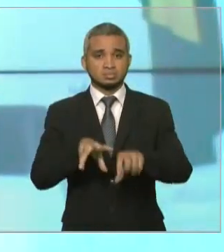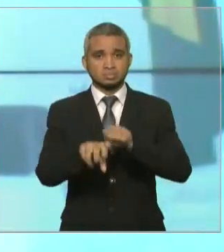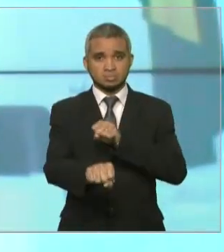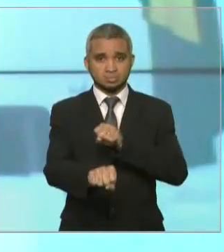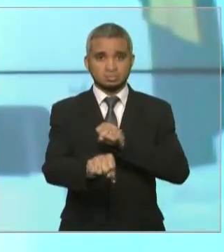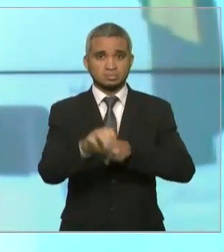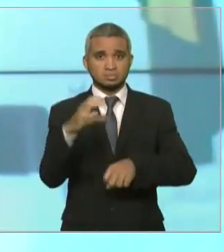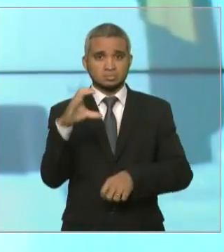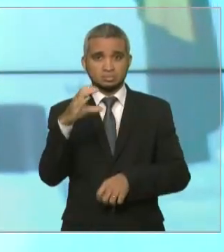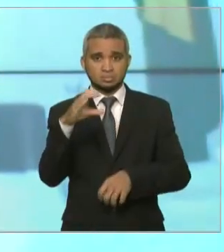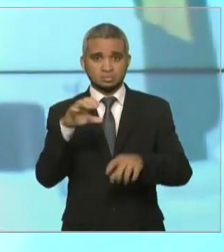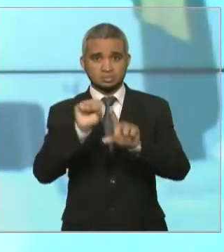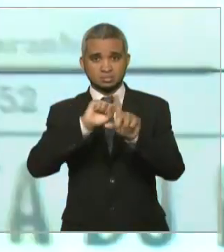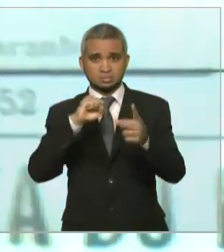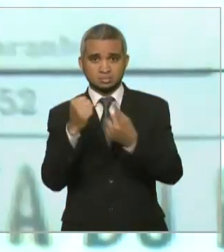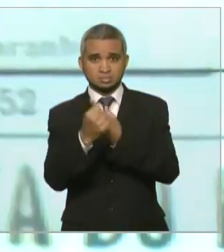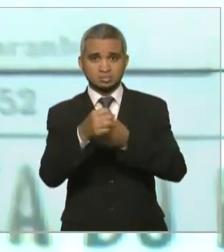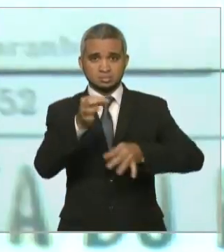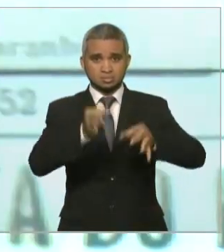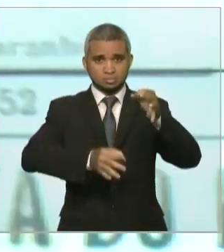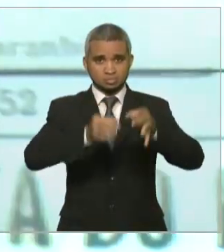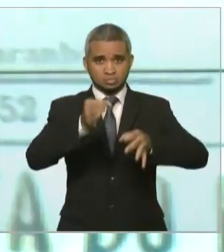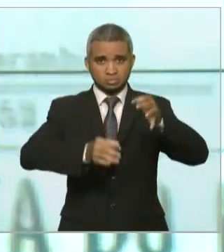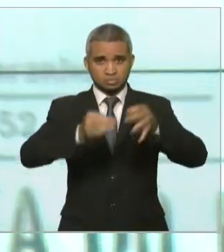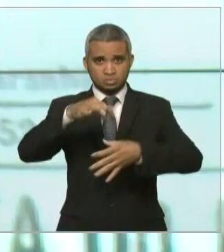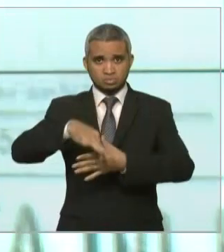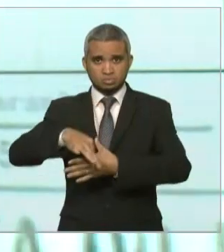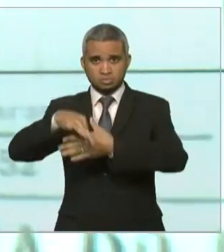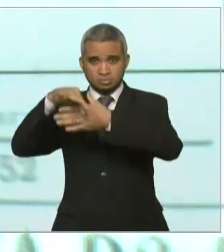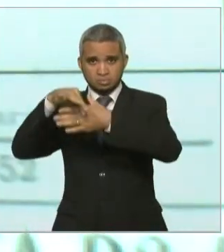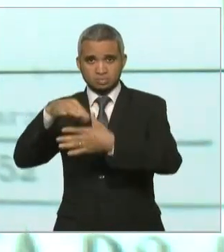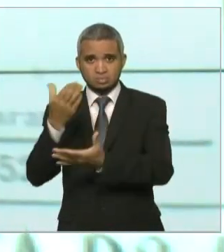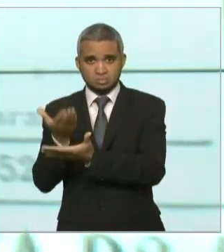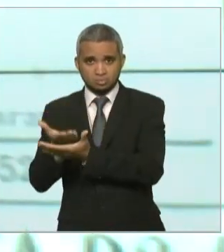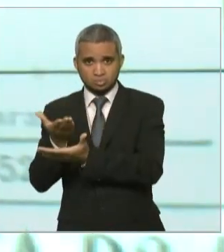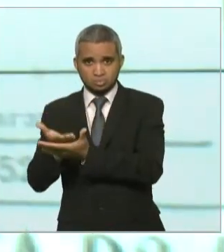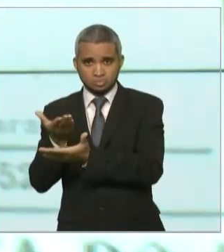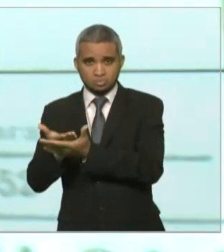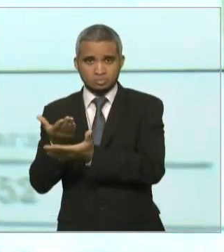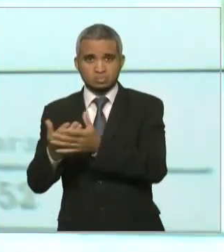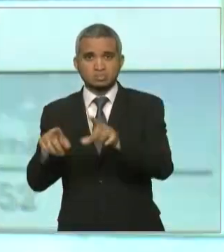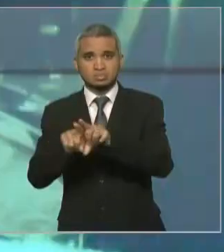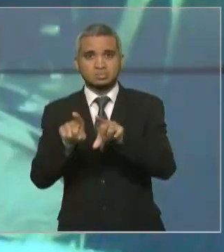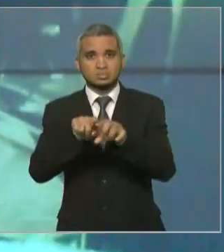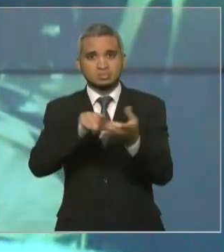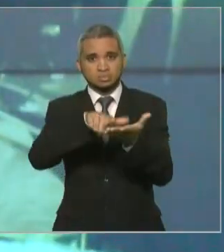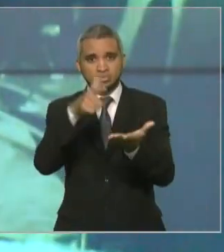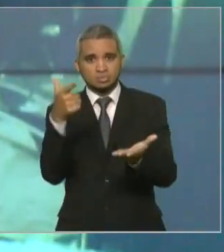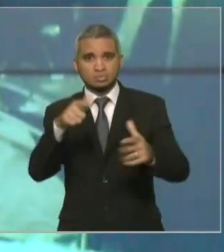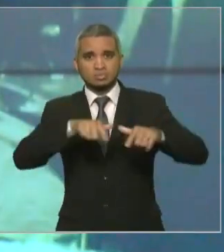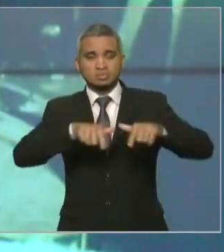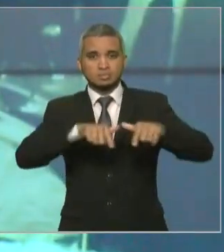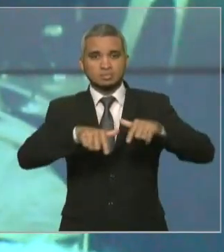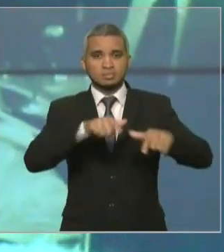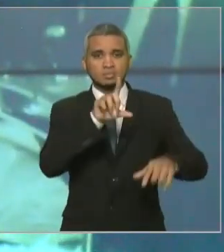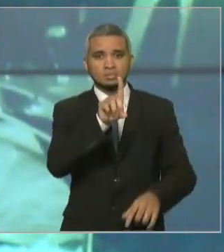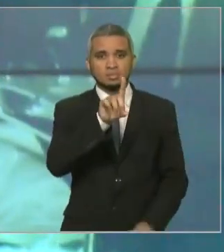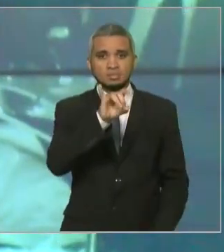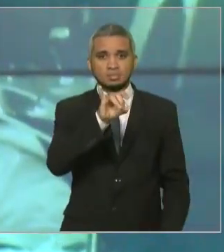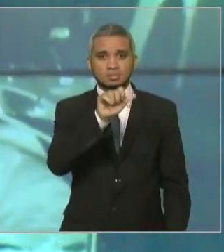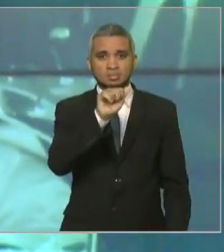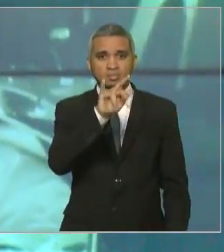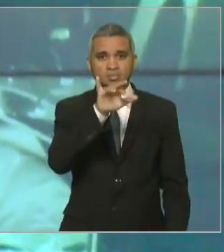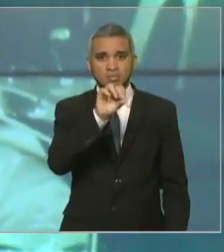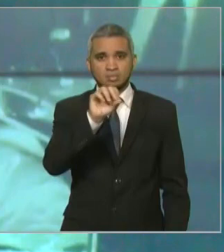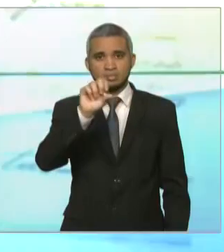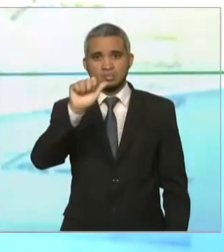e Jurídicas, líder estudantil e jornalista dos Diários Associados, foi eleito deputado